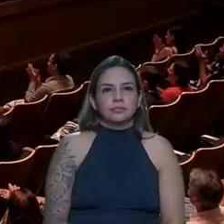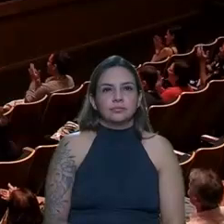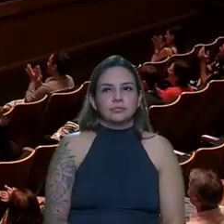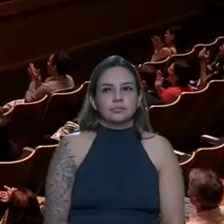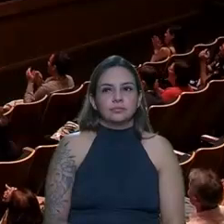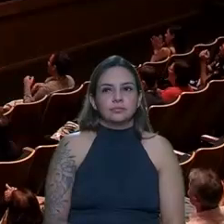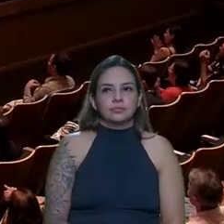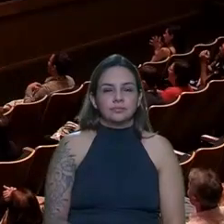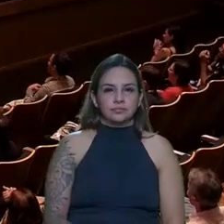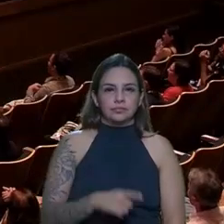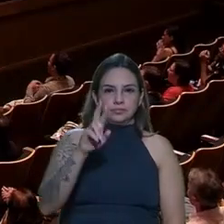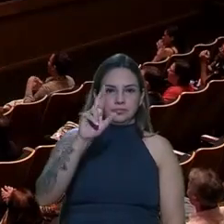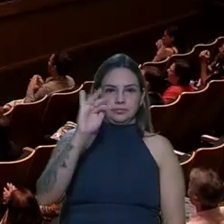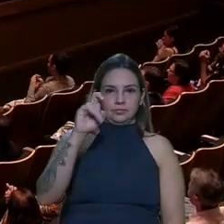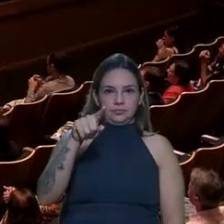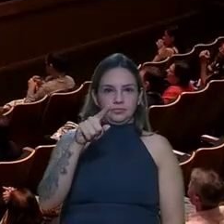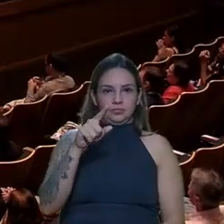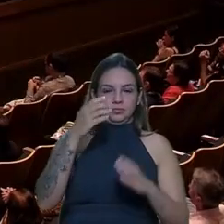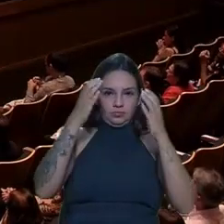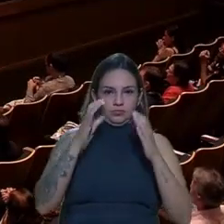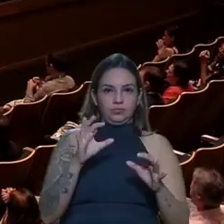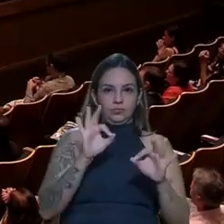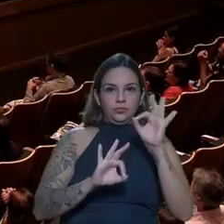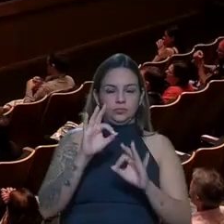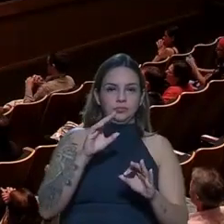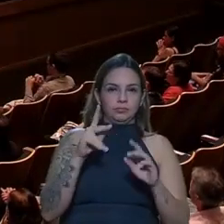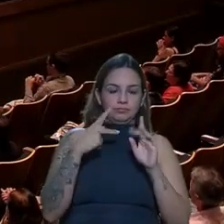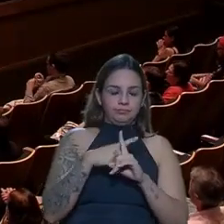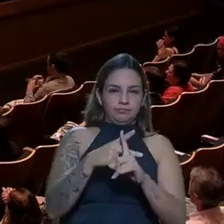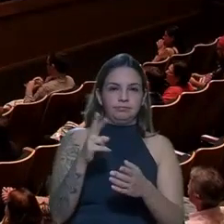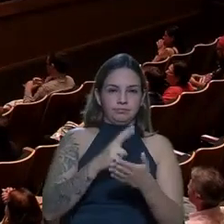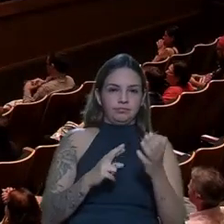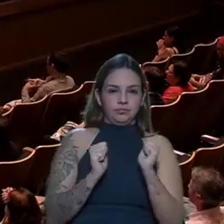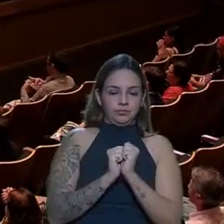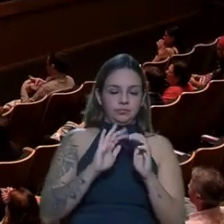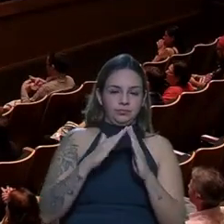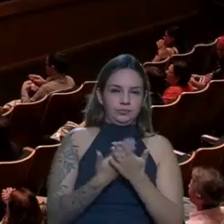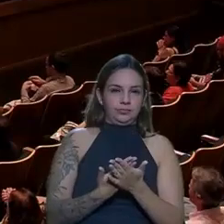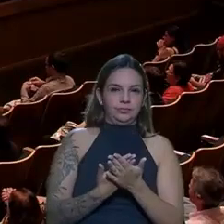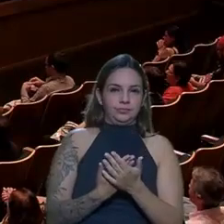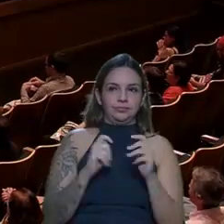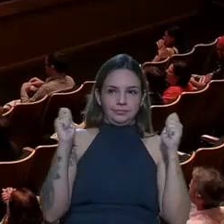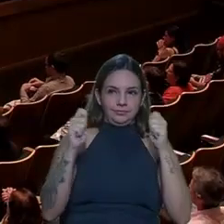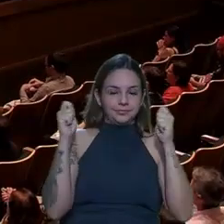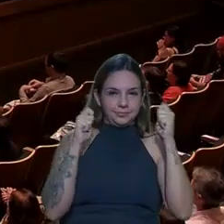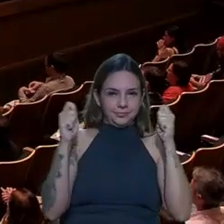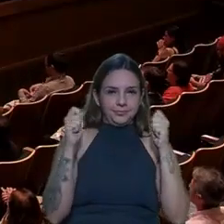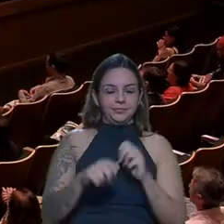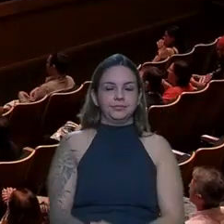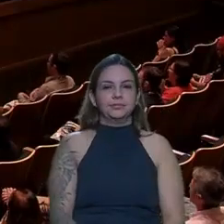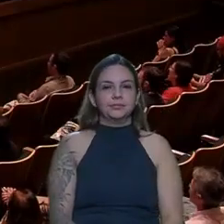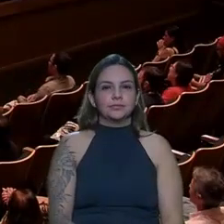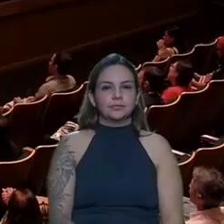Só ressaltar que o Rafael Nolli, ele coordena o prêmio de redação e de desenho junto às escolas nos festivais, no FLI